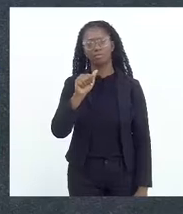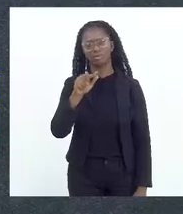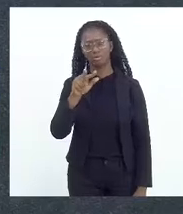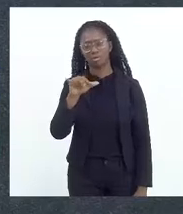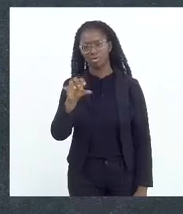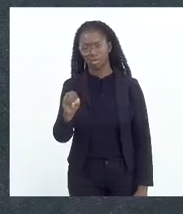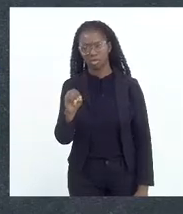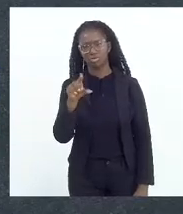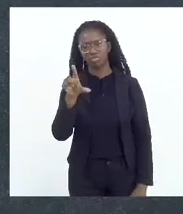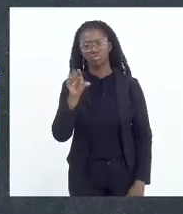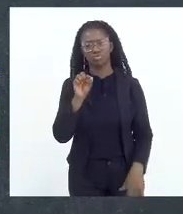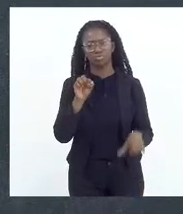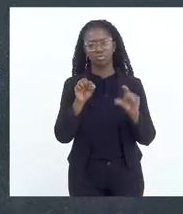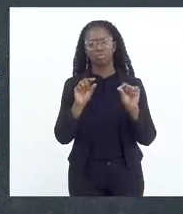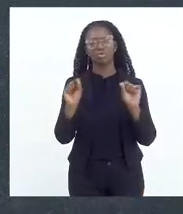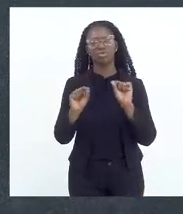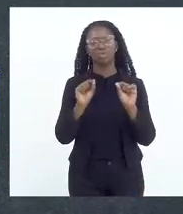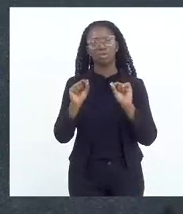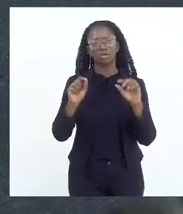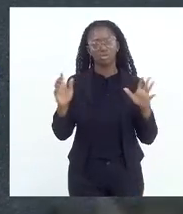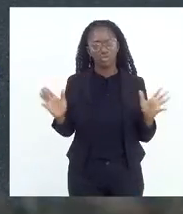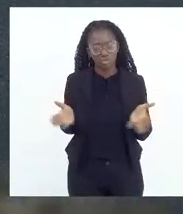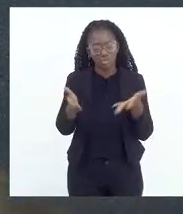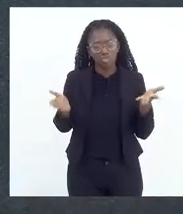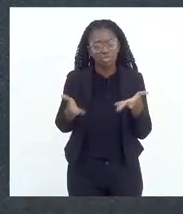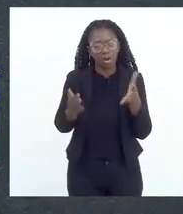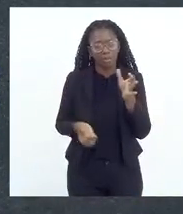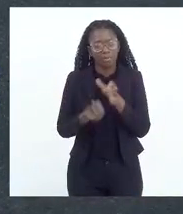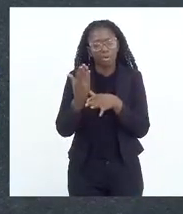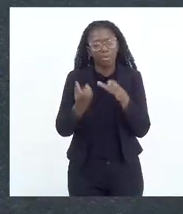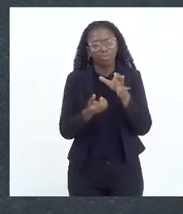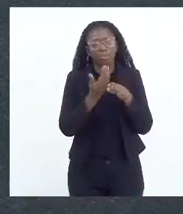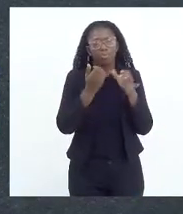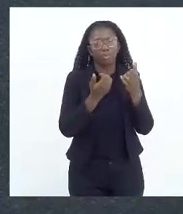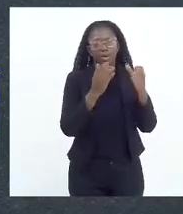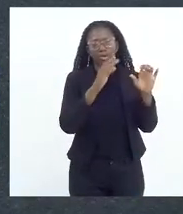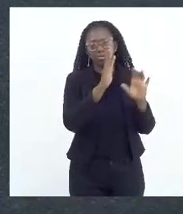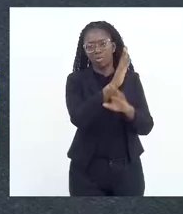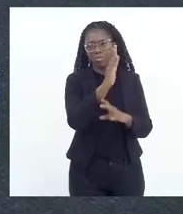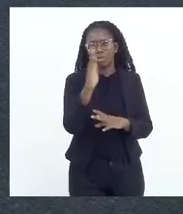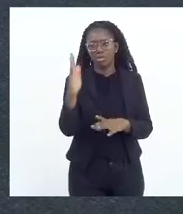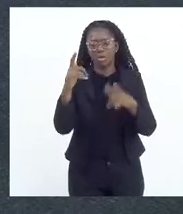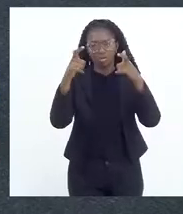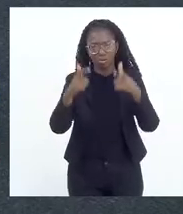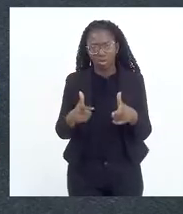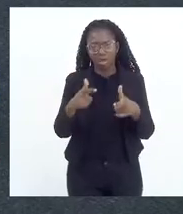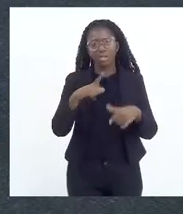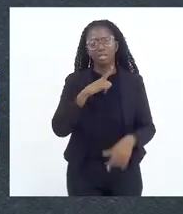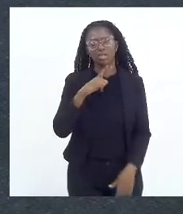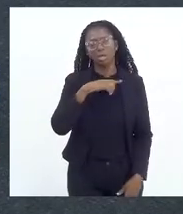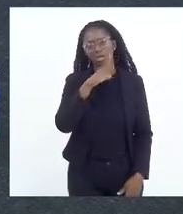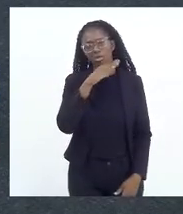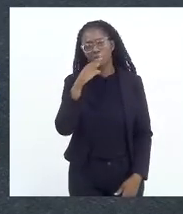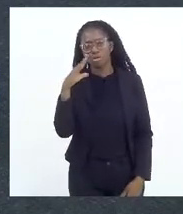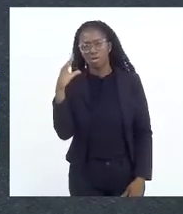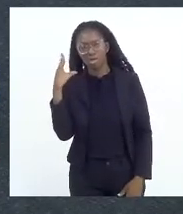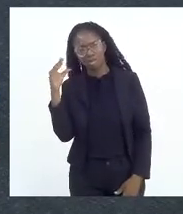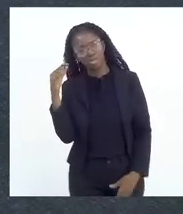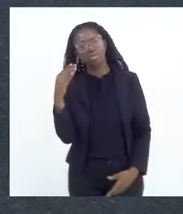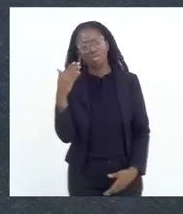decisão de fortalecer a criação de bibliotecas exatamente nos espaços que abrigam adolescentes